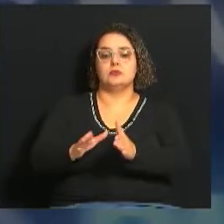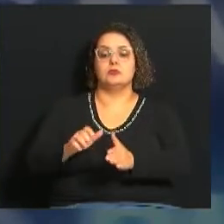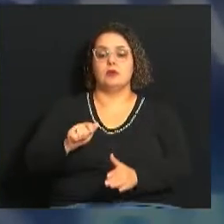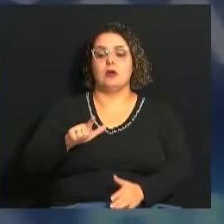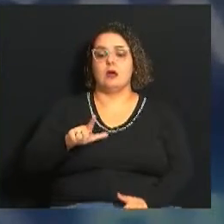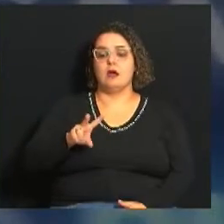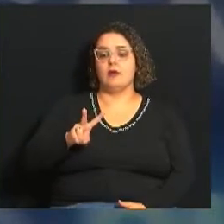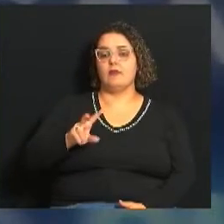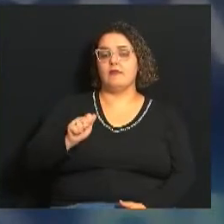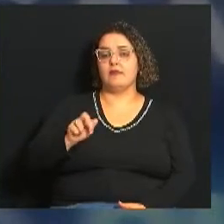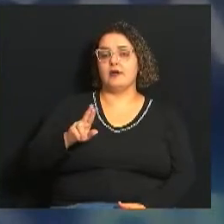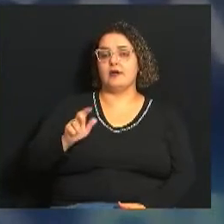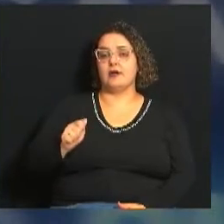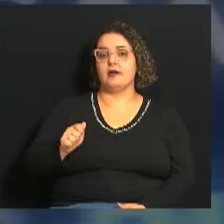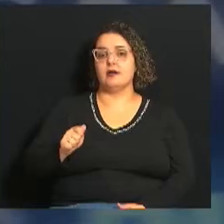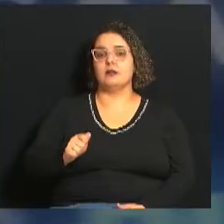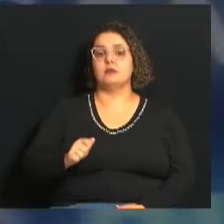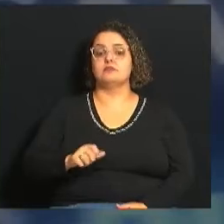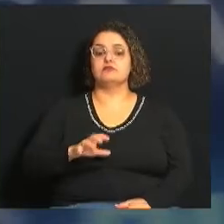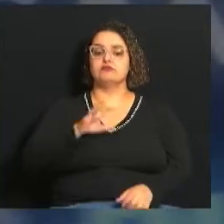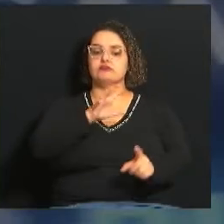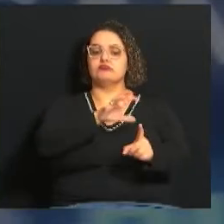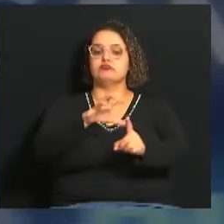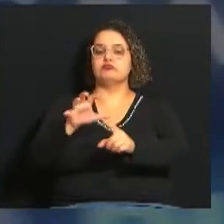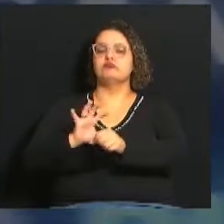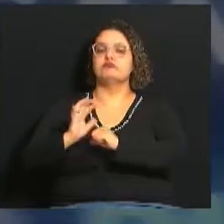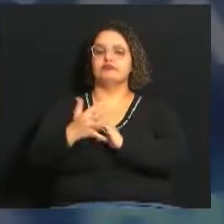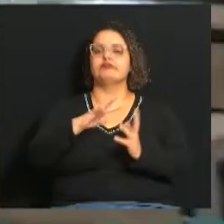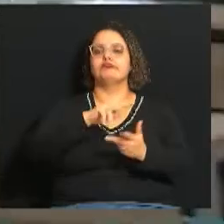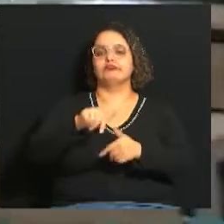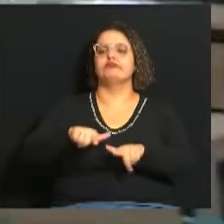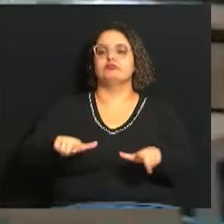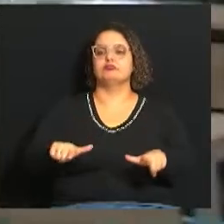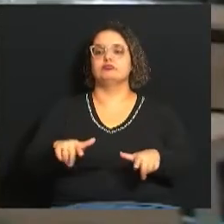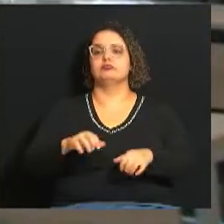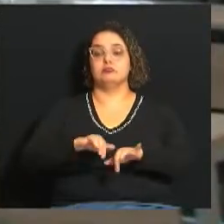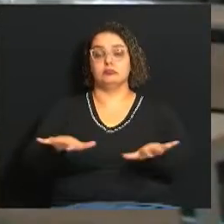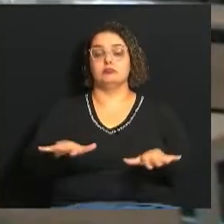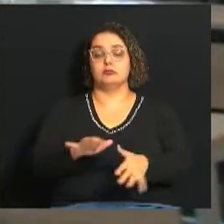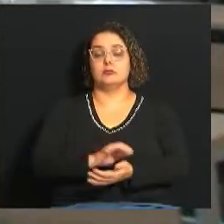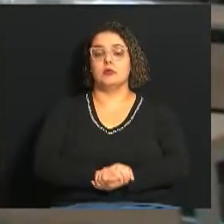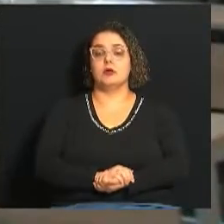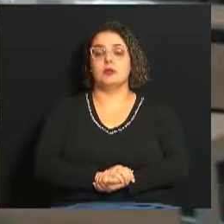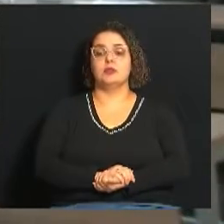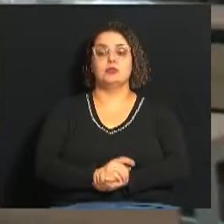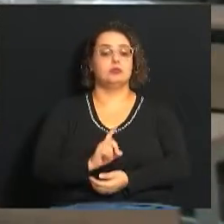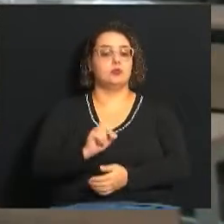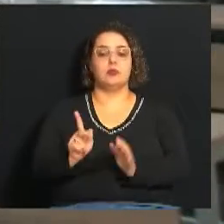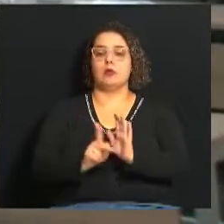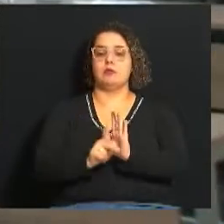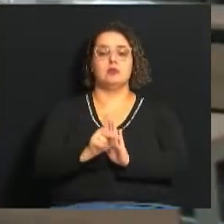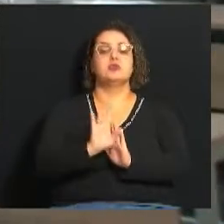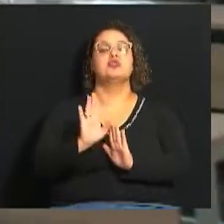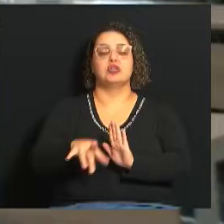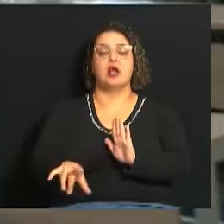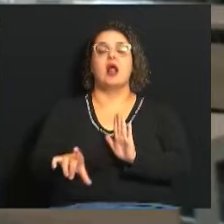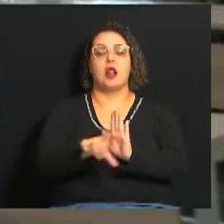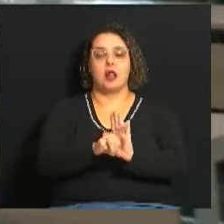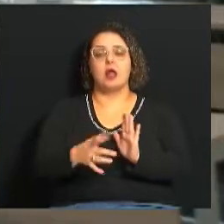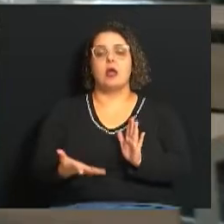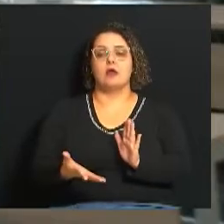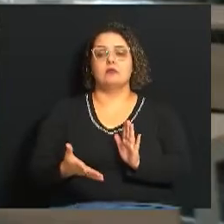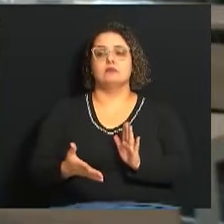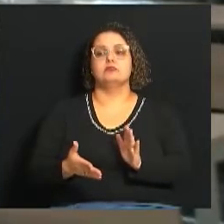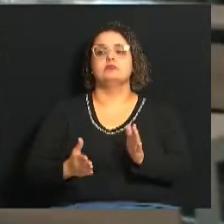de estabelecimentos afetados pela pandemia da Covid-19. Já não é mais um projeto, já é lei, já foi sancionada, já passou